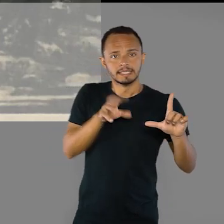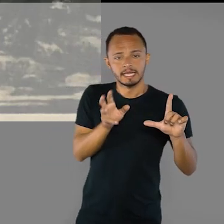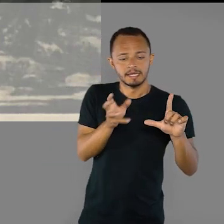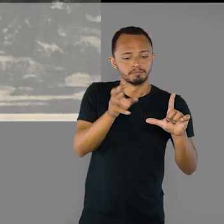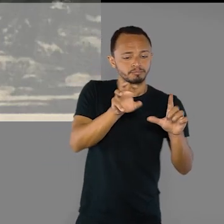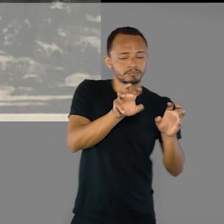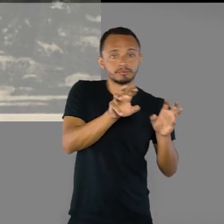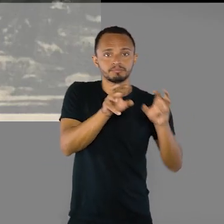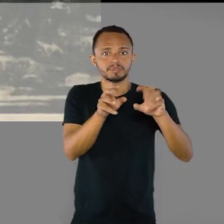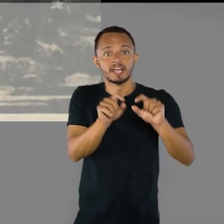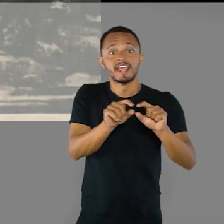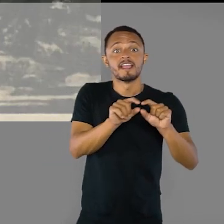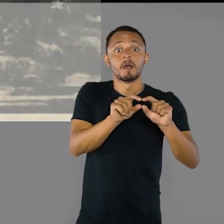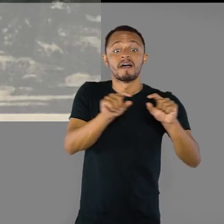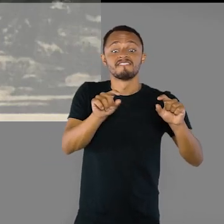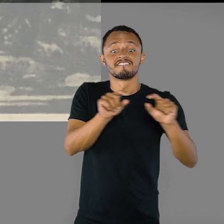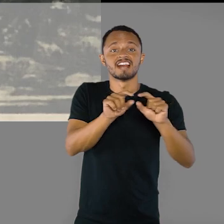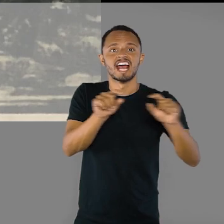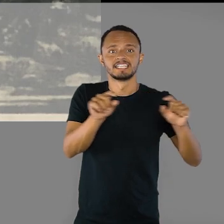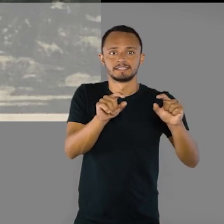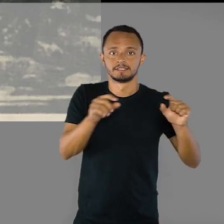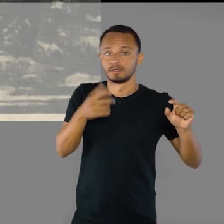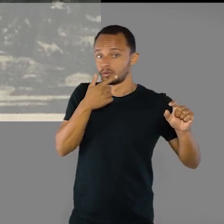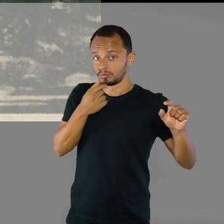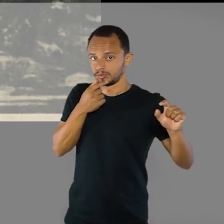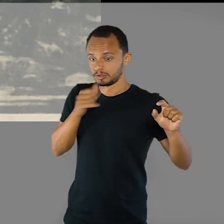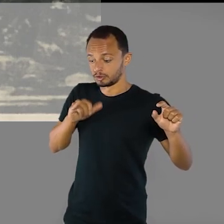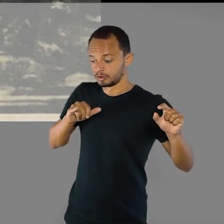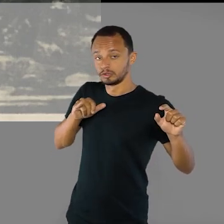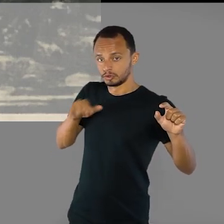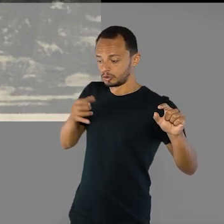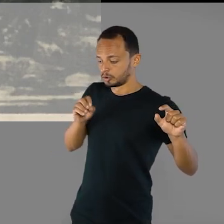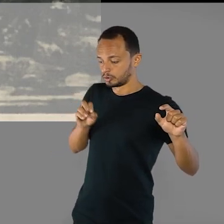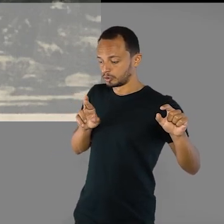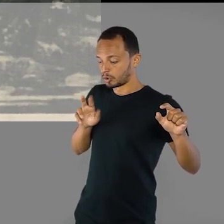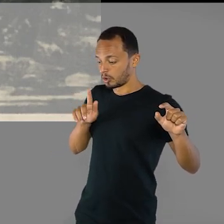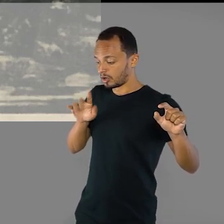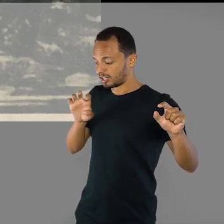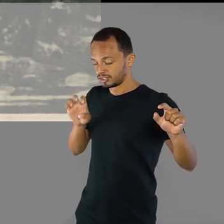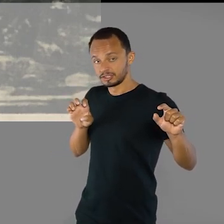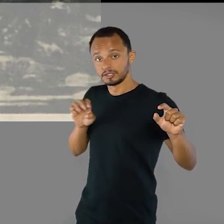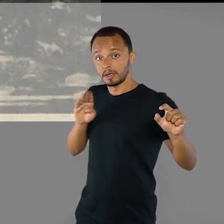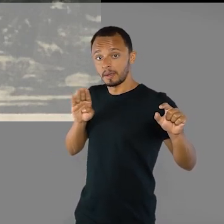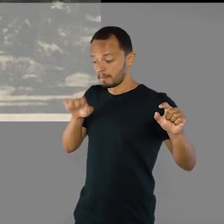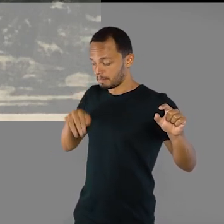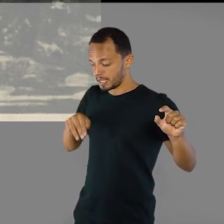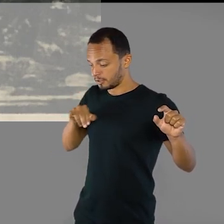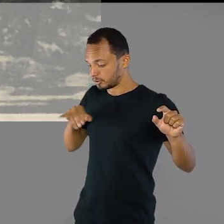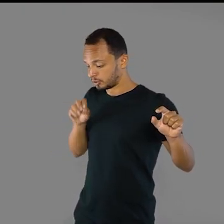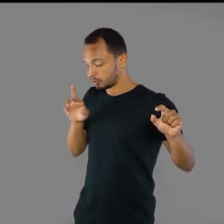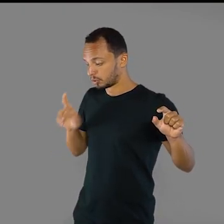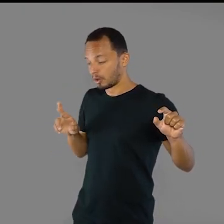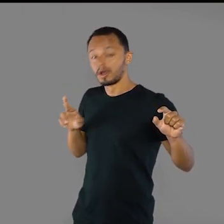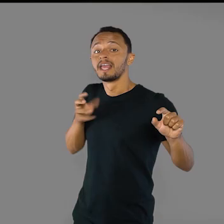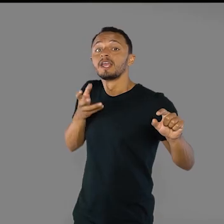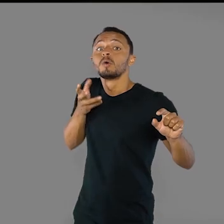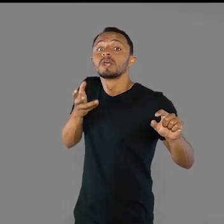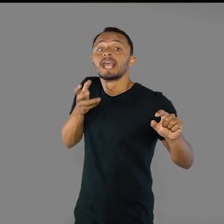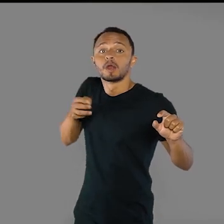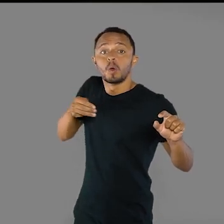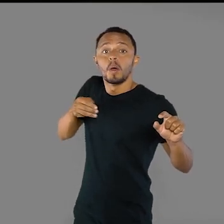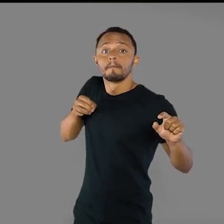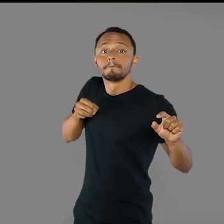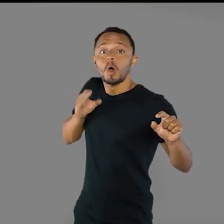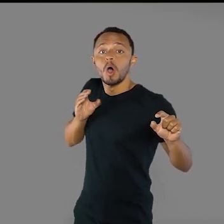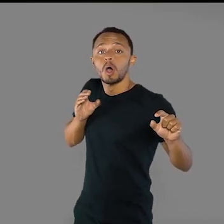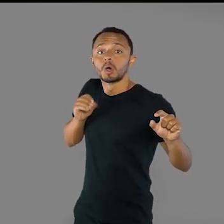frase, que vinha de uma música do Jorge Benjor, Eu Quero Mocotó. Só que o que interessa aqui, a Lúcia sempre lembra disso, é que